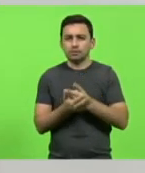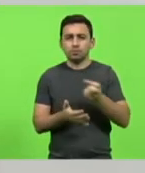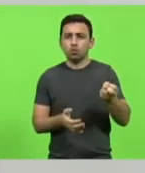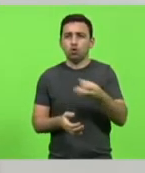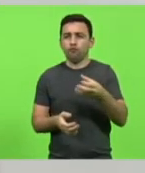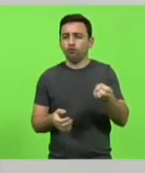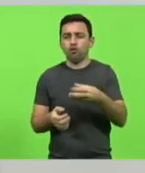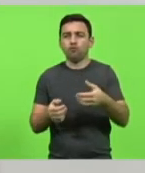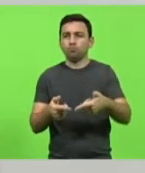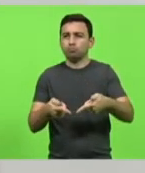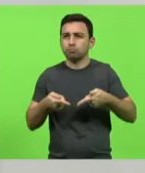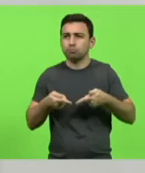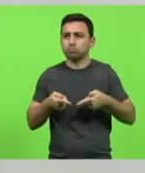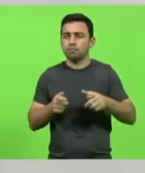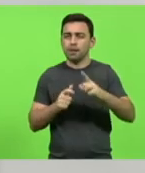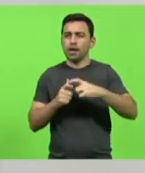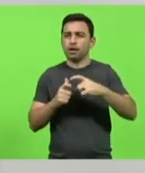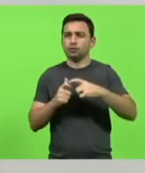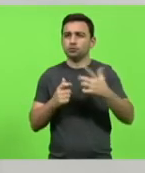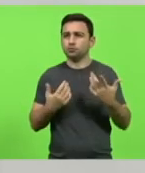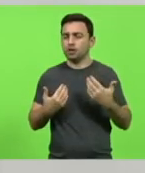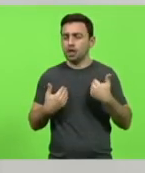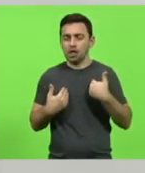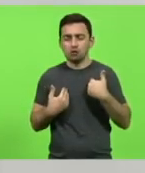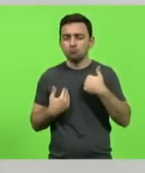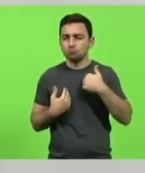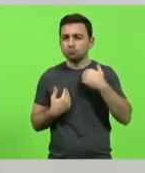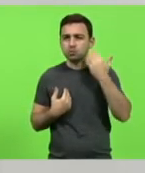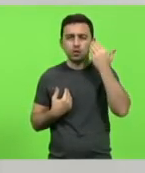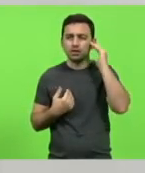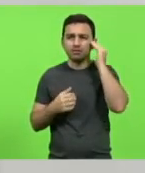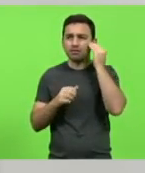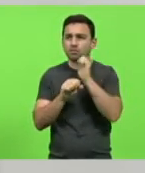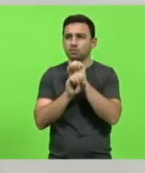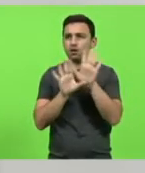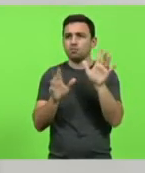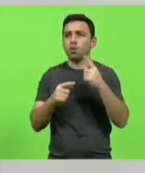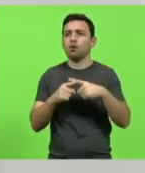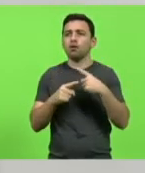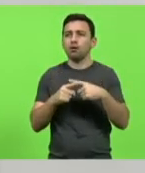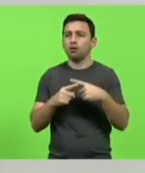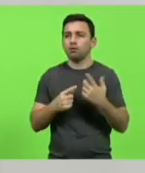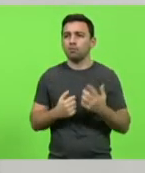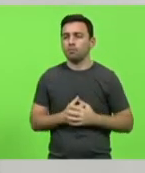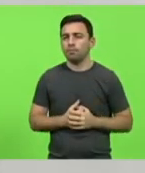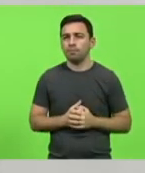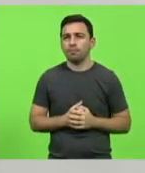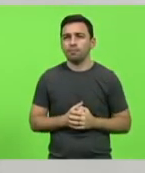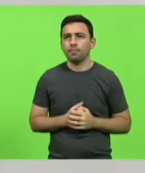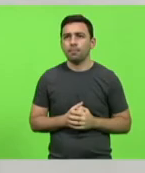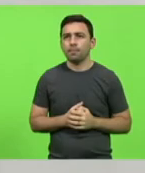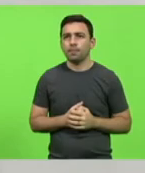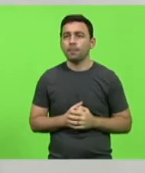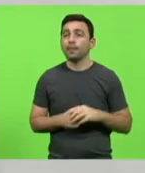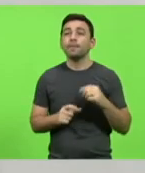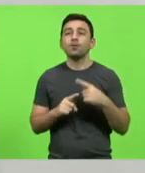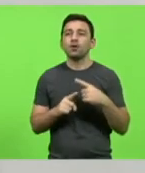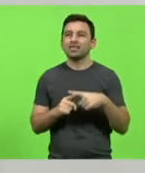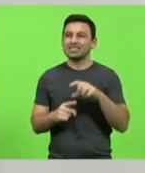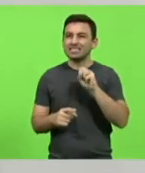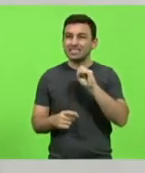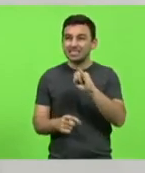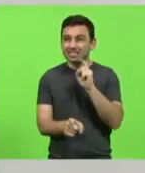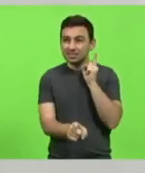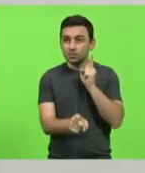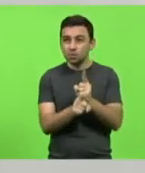médicos. Não consigo entender esta necessidade. Porque, feito um